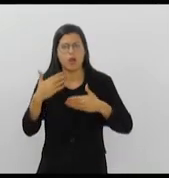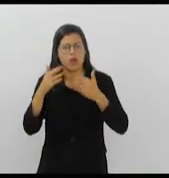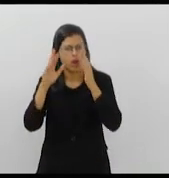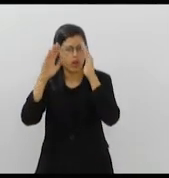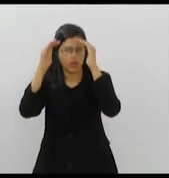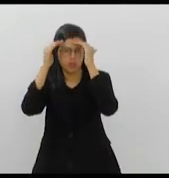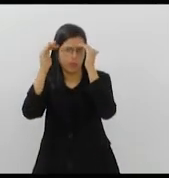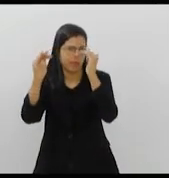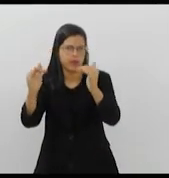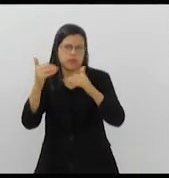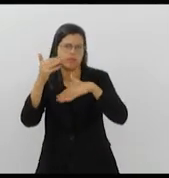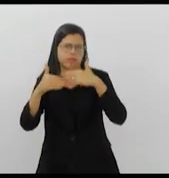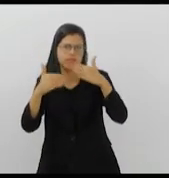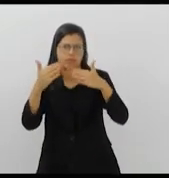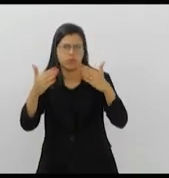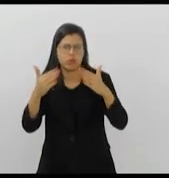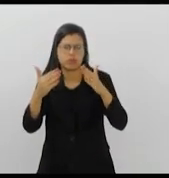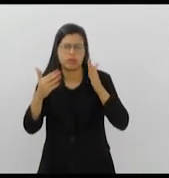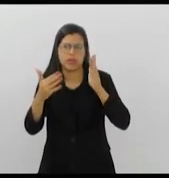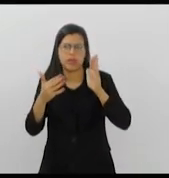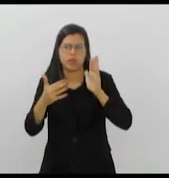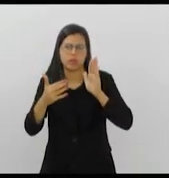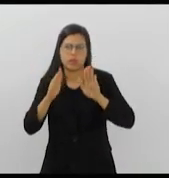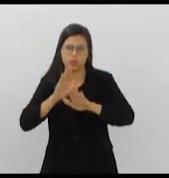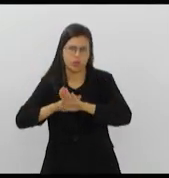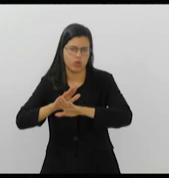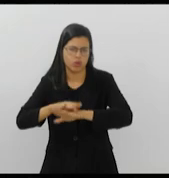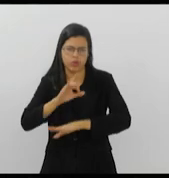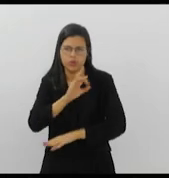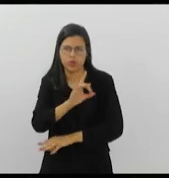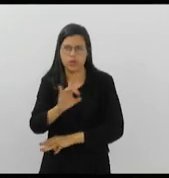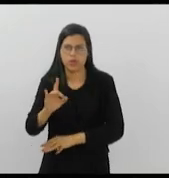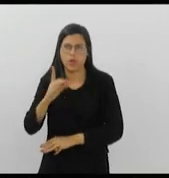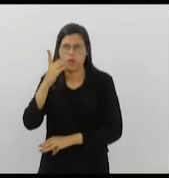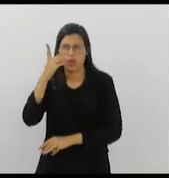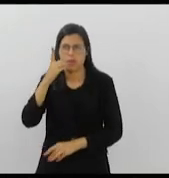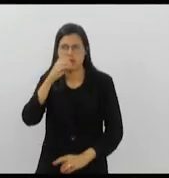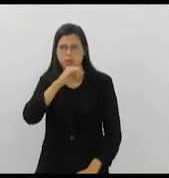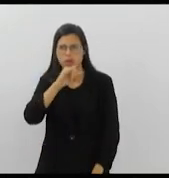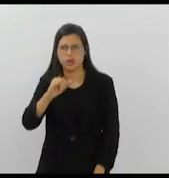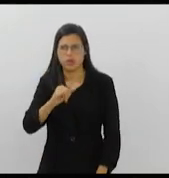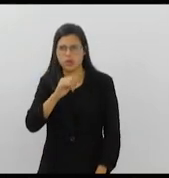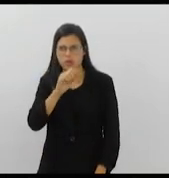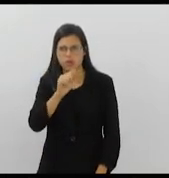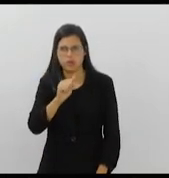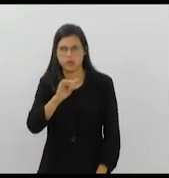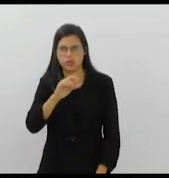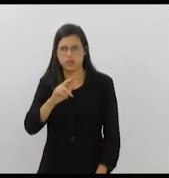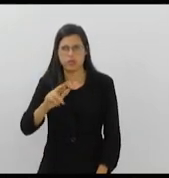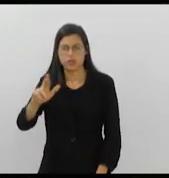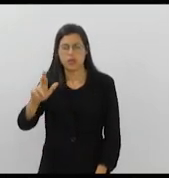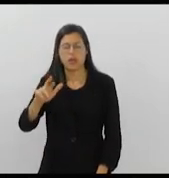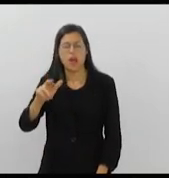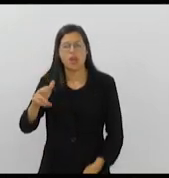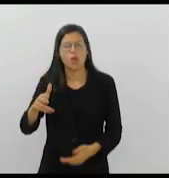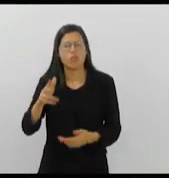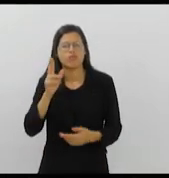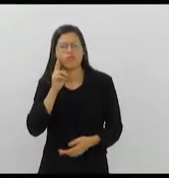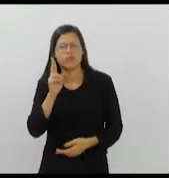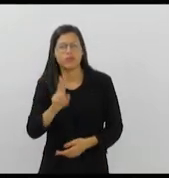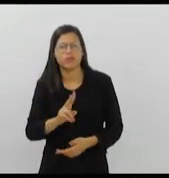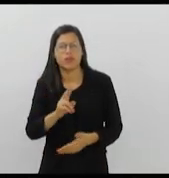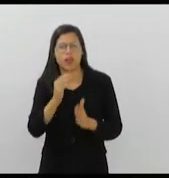um. Aí, deputado Jair Bittencourt, eu peguei a lista dos 70